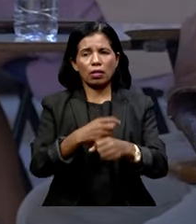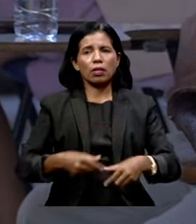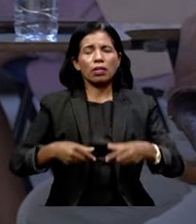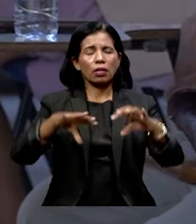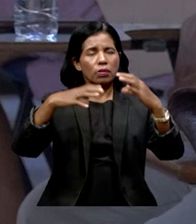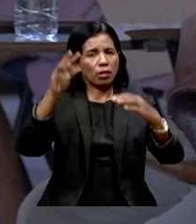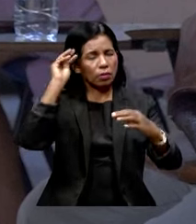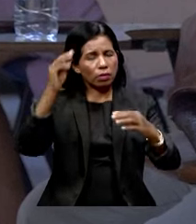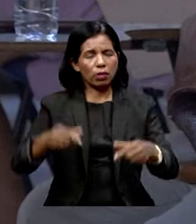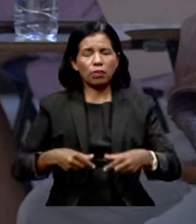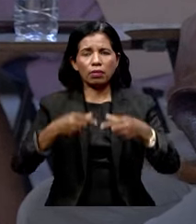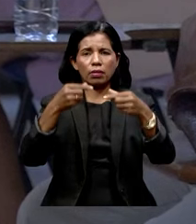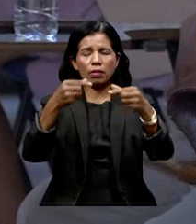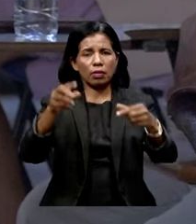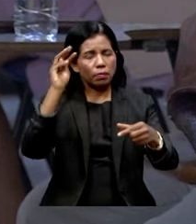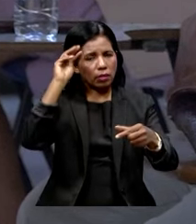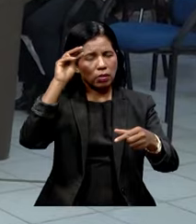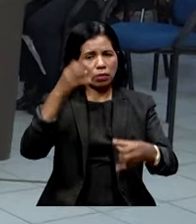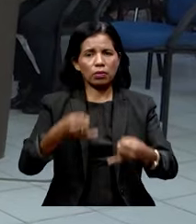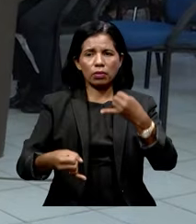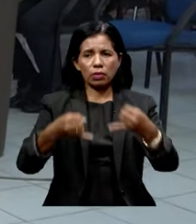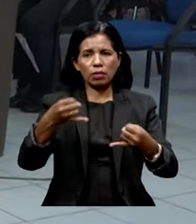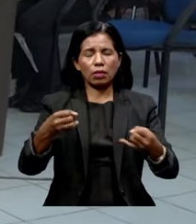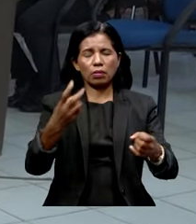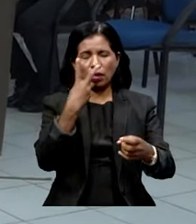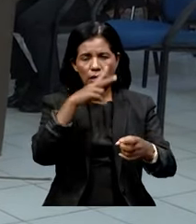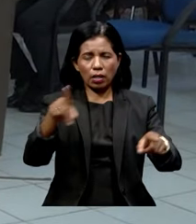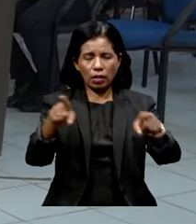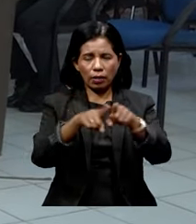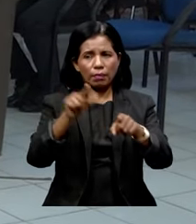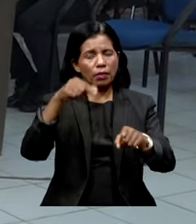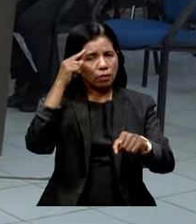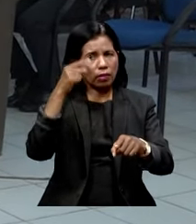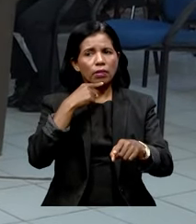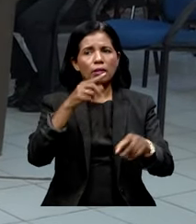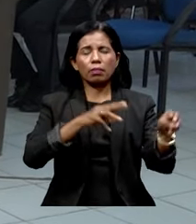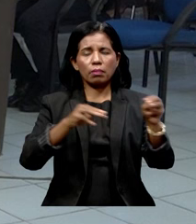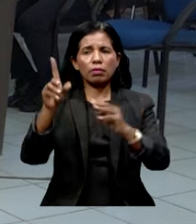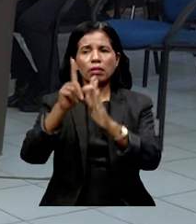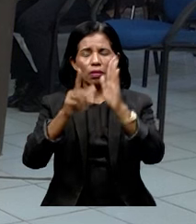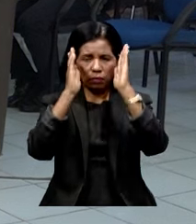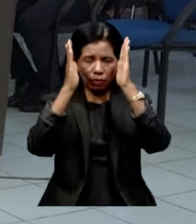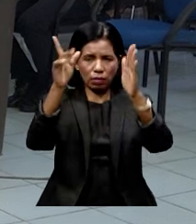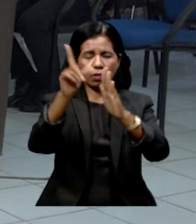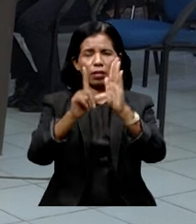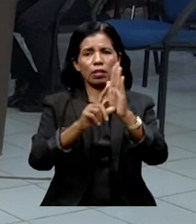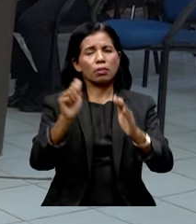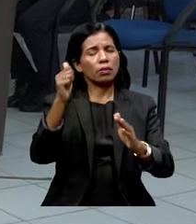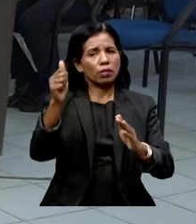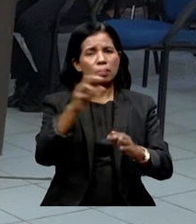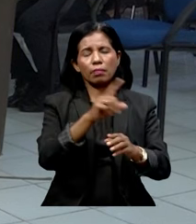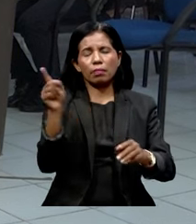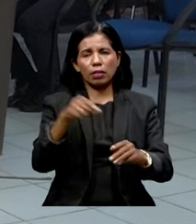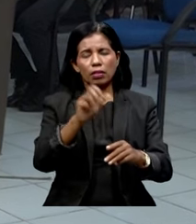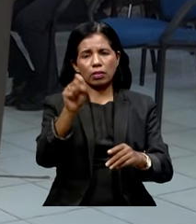Conselho Ministro fofila fali para Ministro de Justiça ou de halo ajustamento. Governante Hateten alteração né, foculiu a Lei Número Sanulo para Sanulo